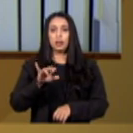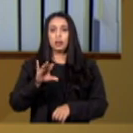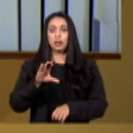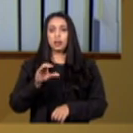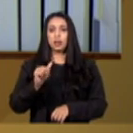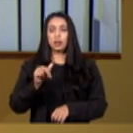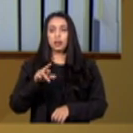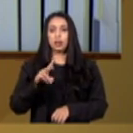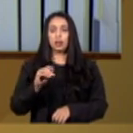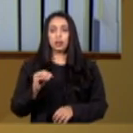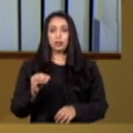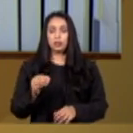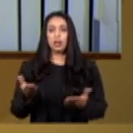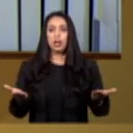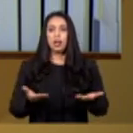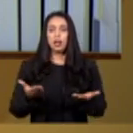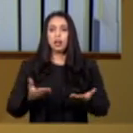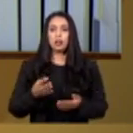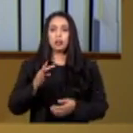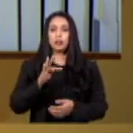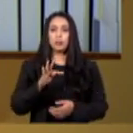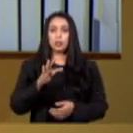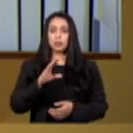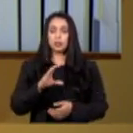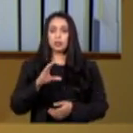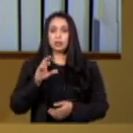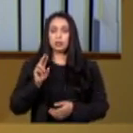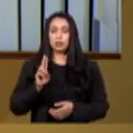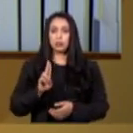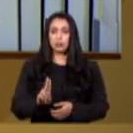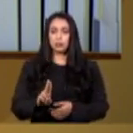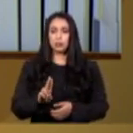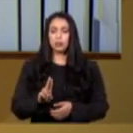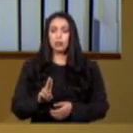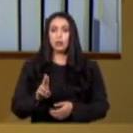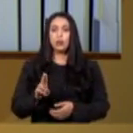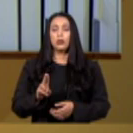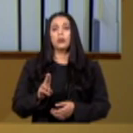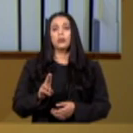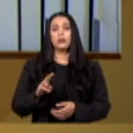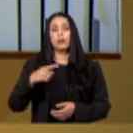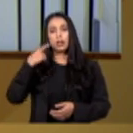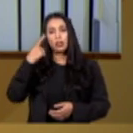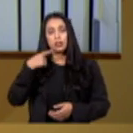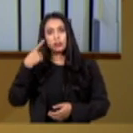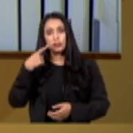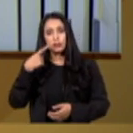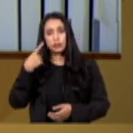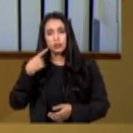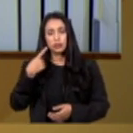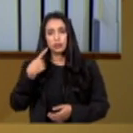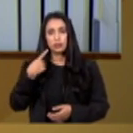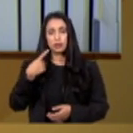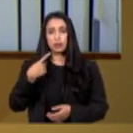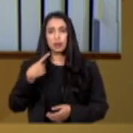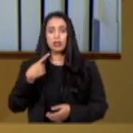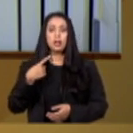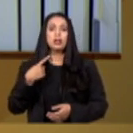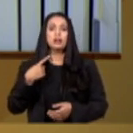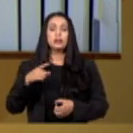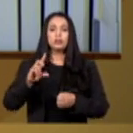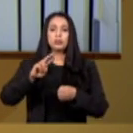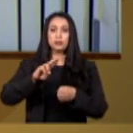tribunal de contas da união fará o advogado-geral da união ministro josé levi mello do amaral júnior